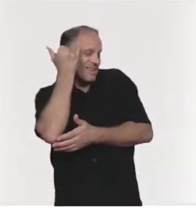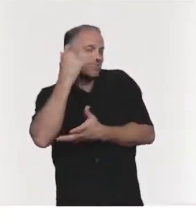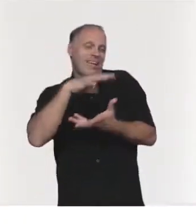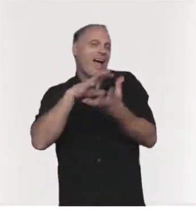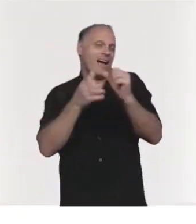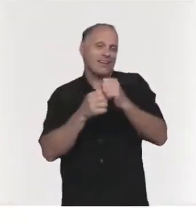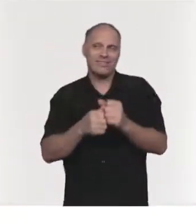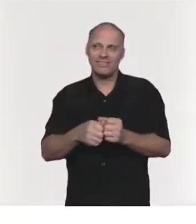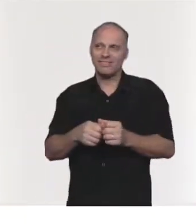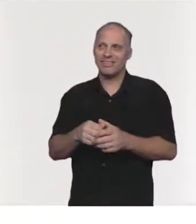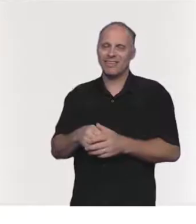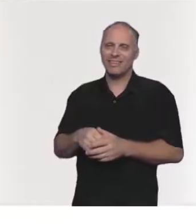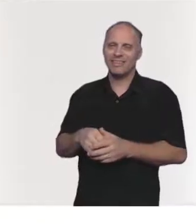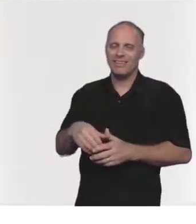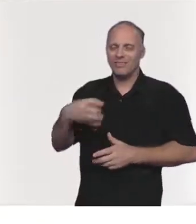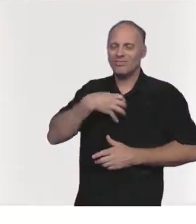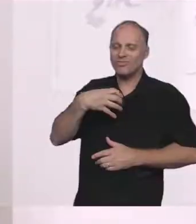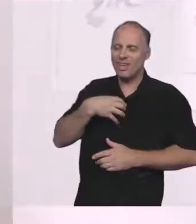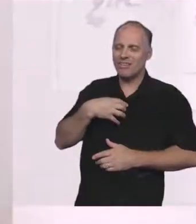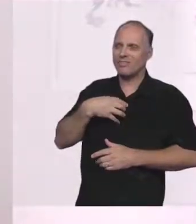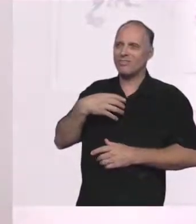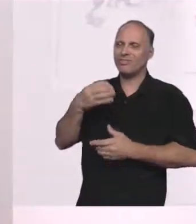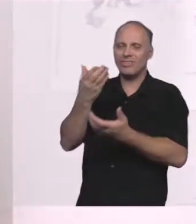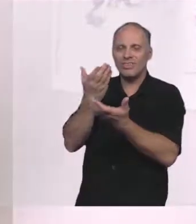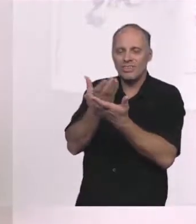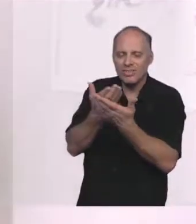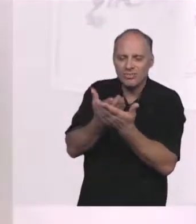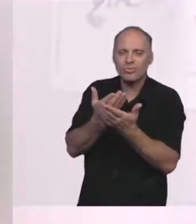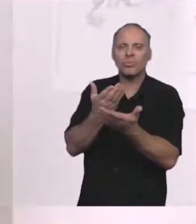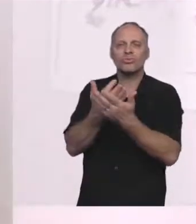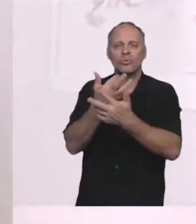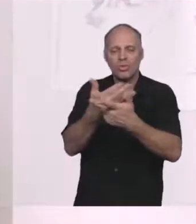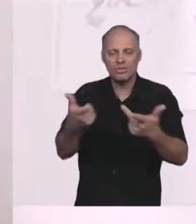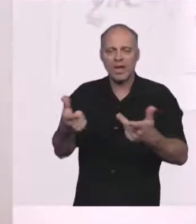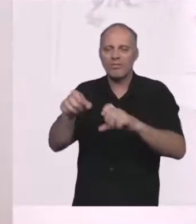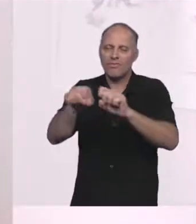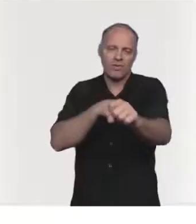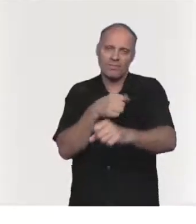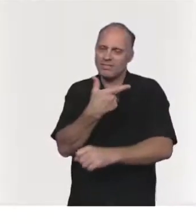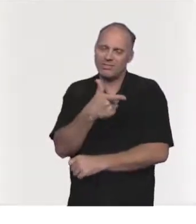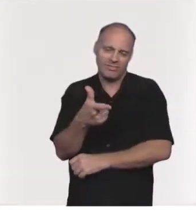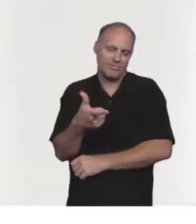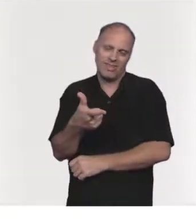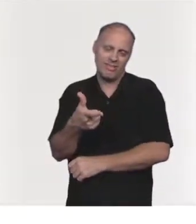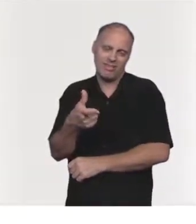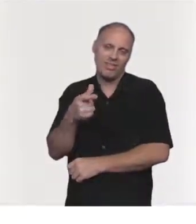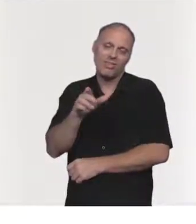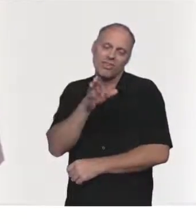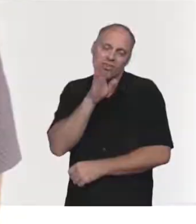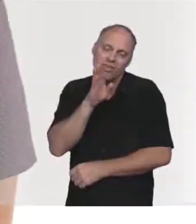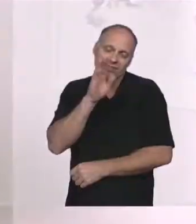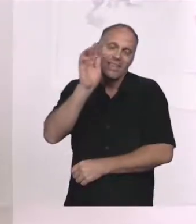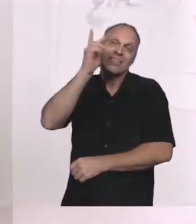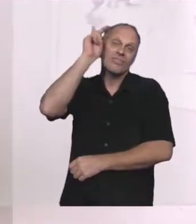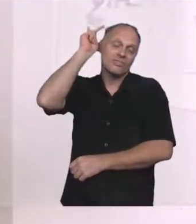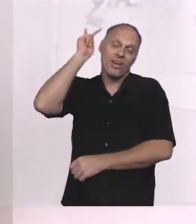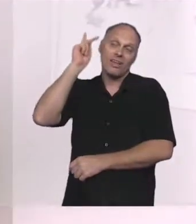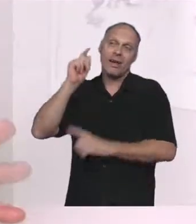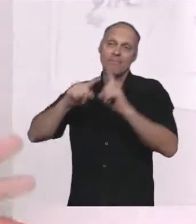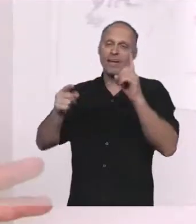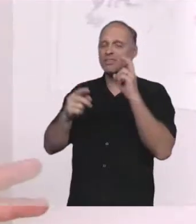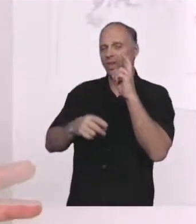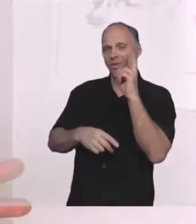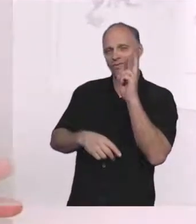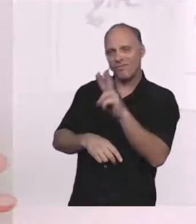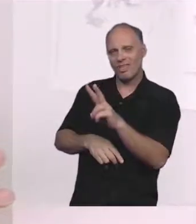Mas Todos nós somos. No sentido de estudo, Camilo, no sentido de profundidade histórica e conhecimento. Mas